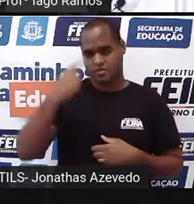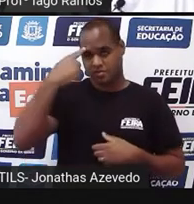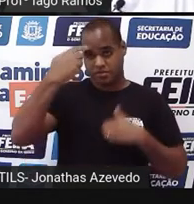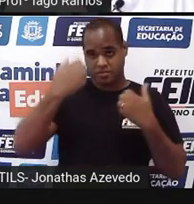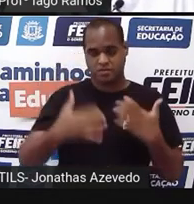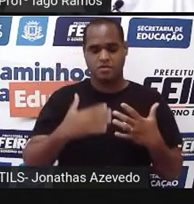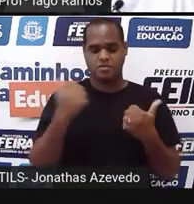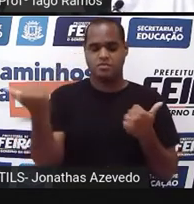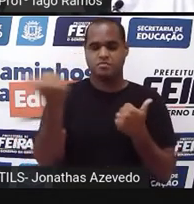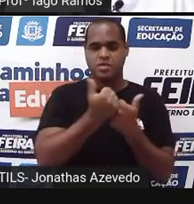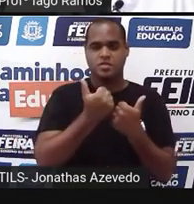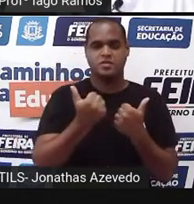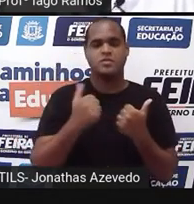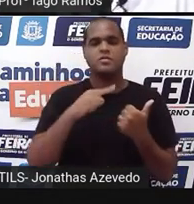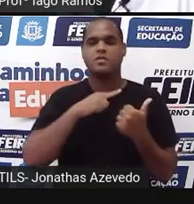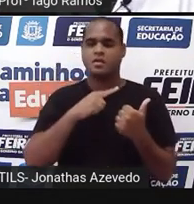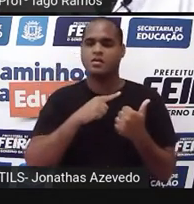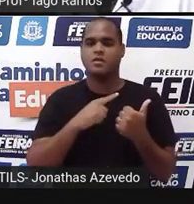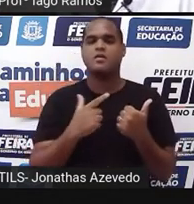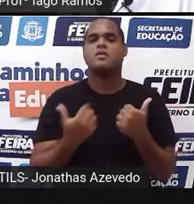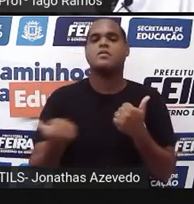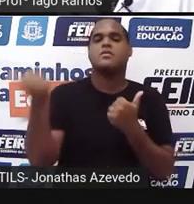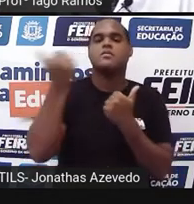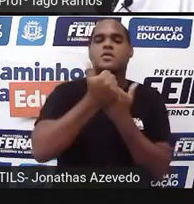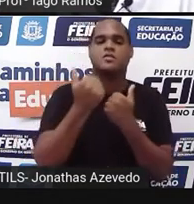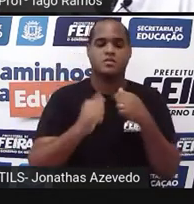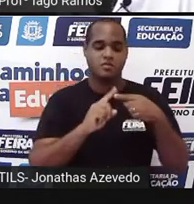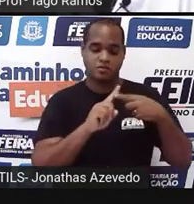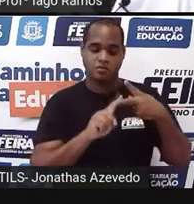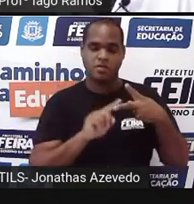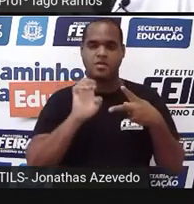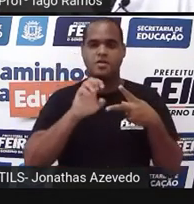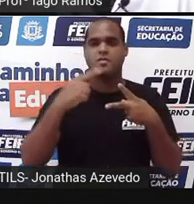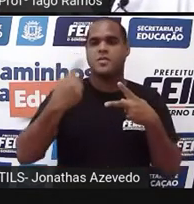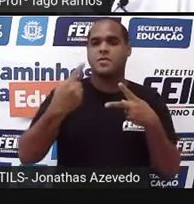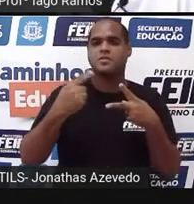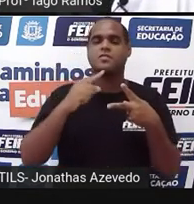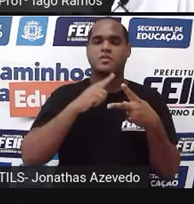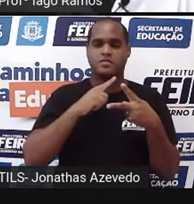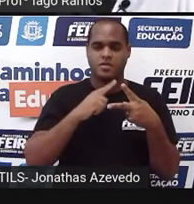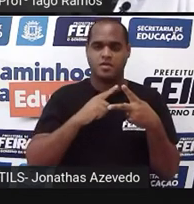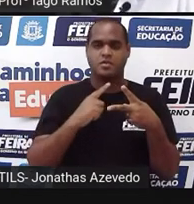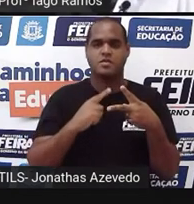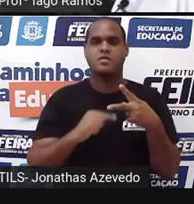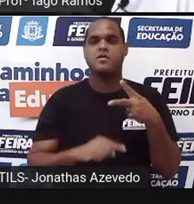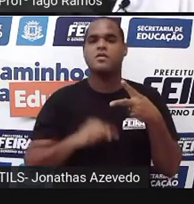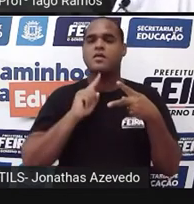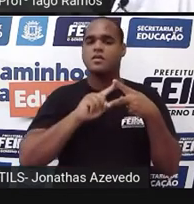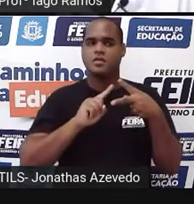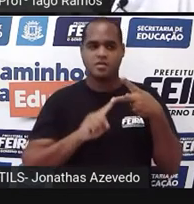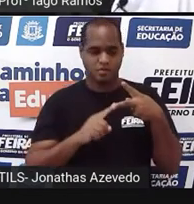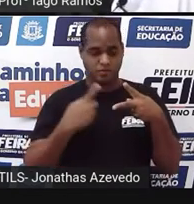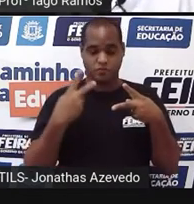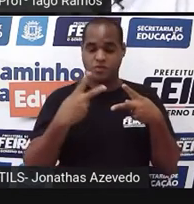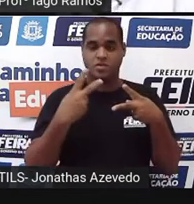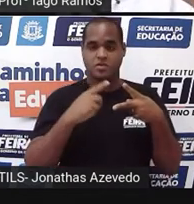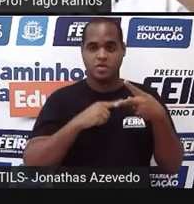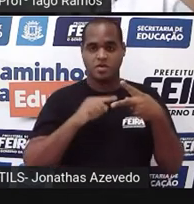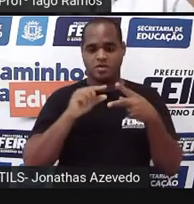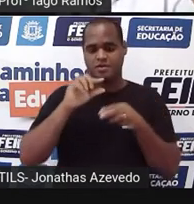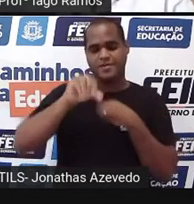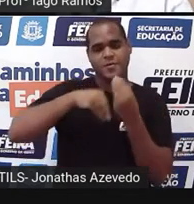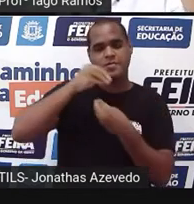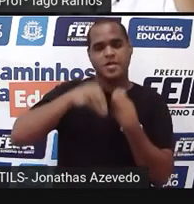substituição com as duas equações do 1º grau que a gente tem ali e essas equações tem duas incógnitas